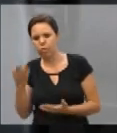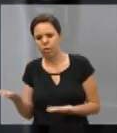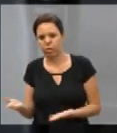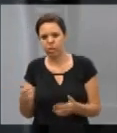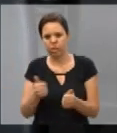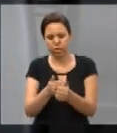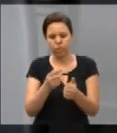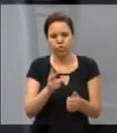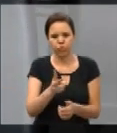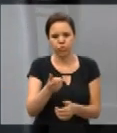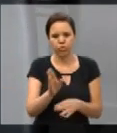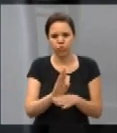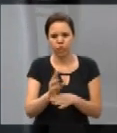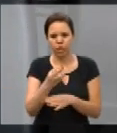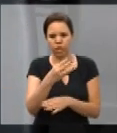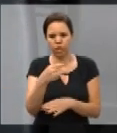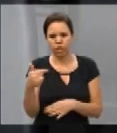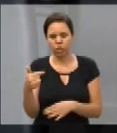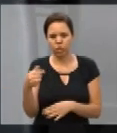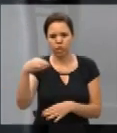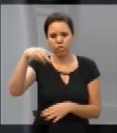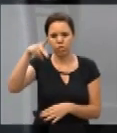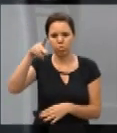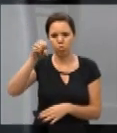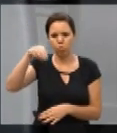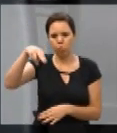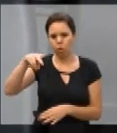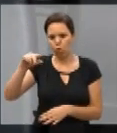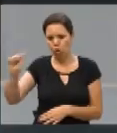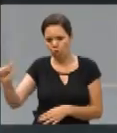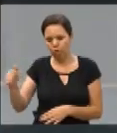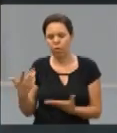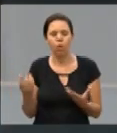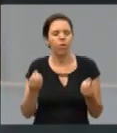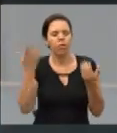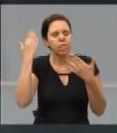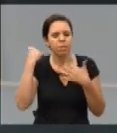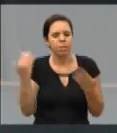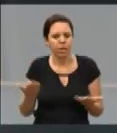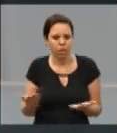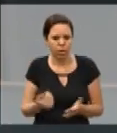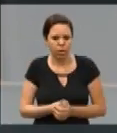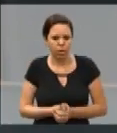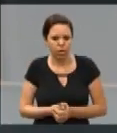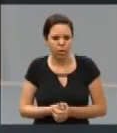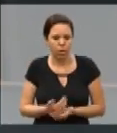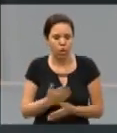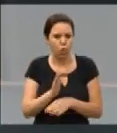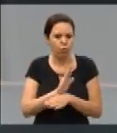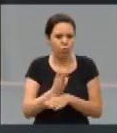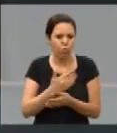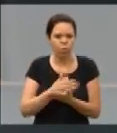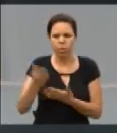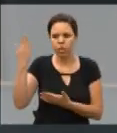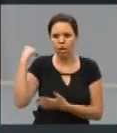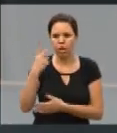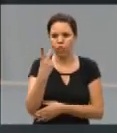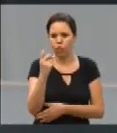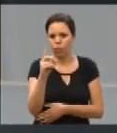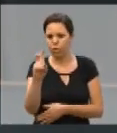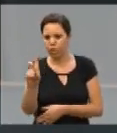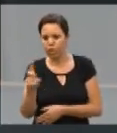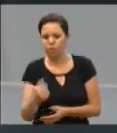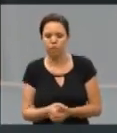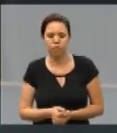filme 32 Pomona, né? Então, o que eu queria saber agora? O filme começou lá em 2015,